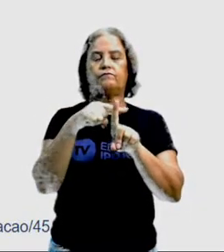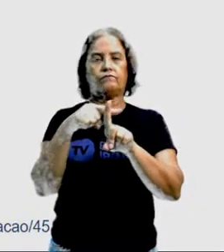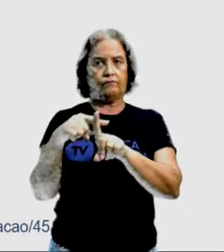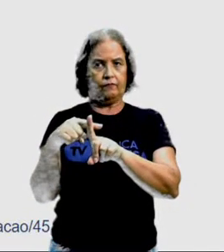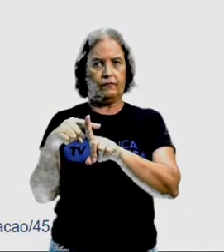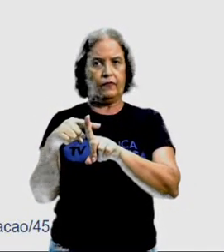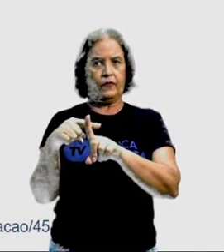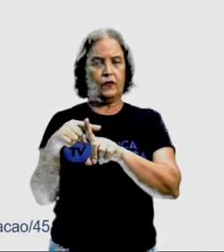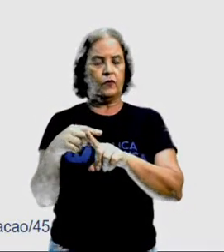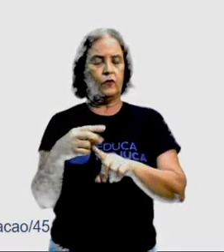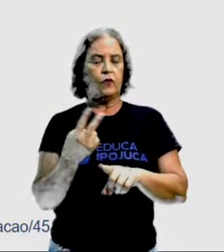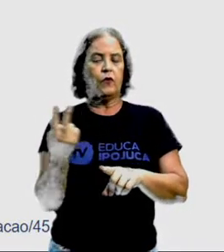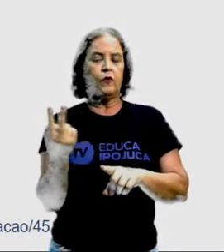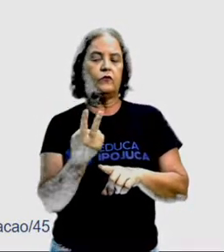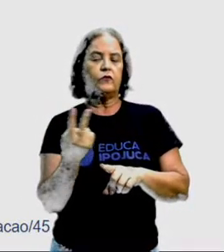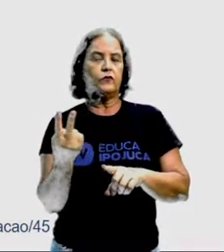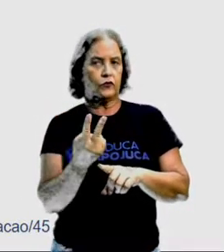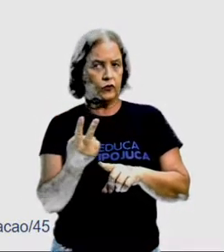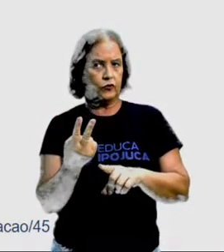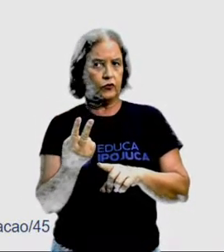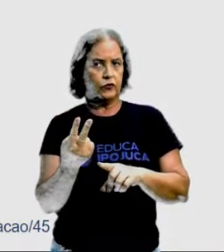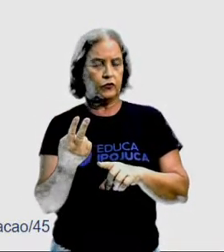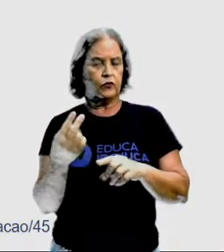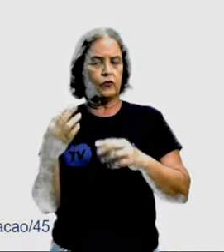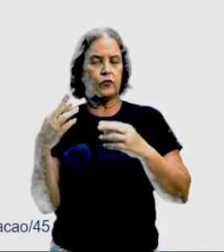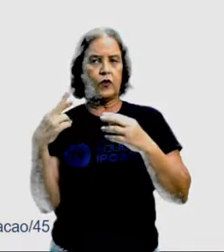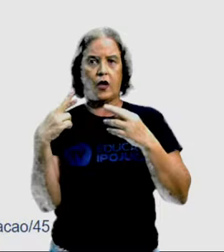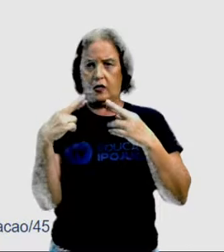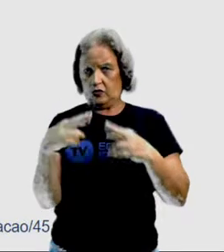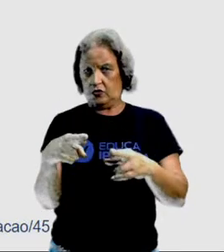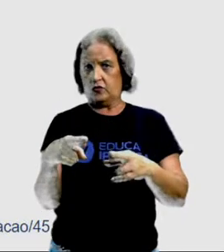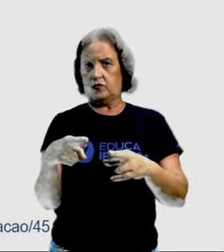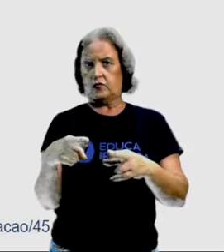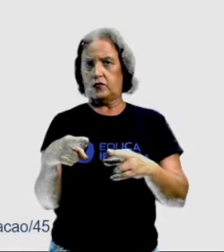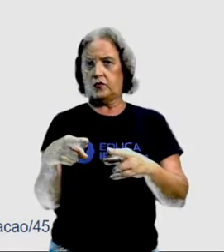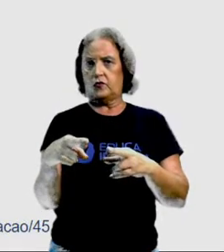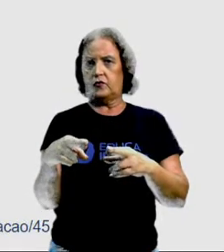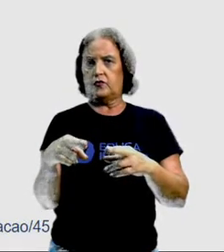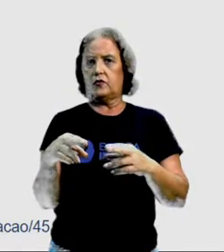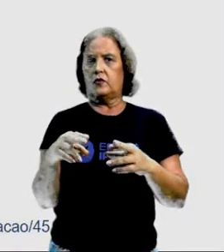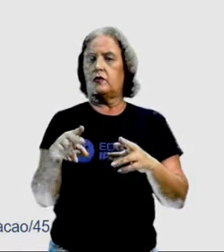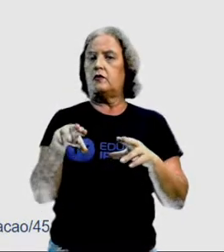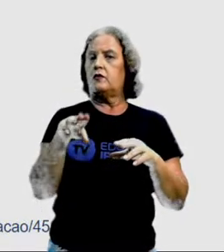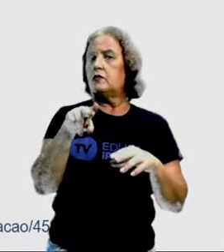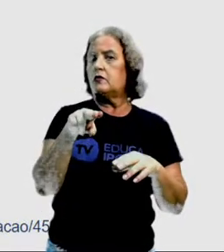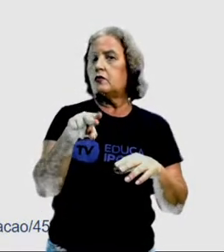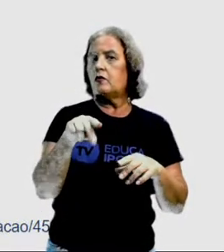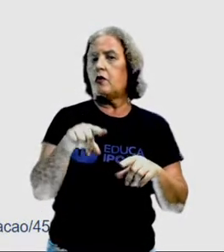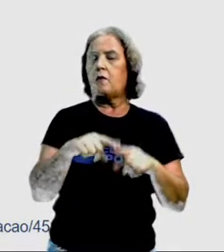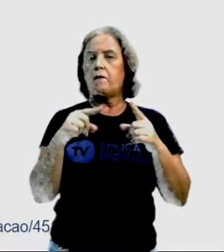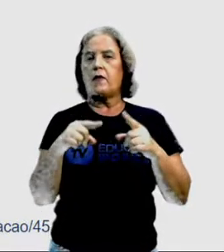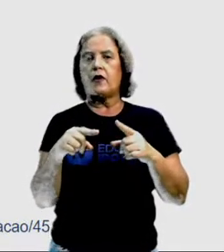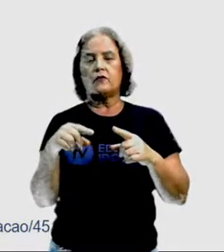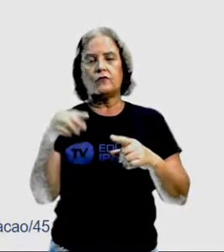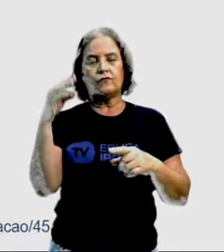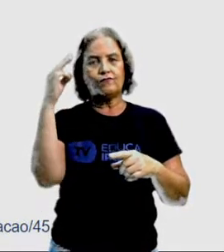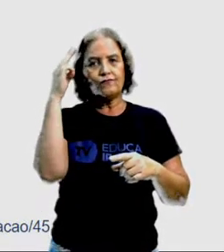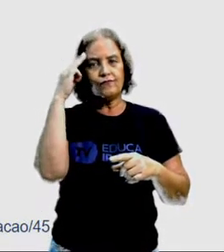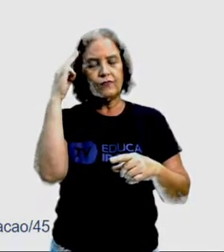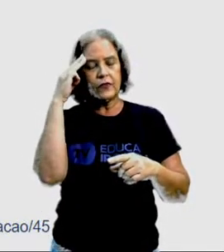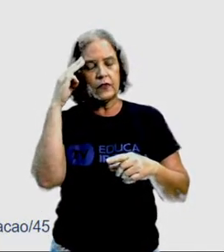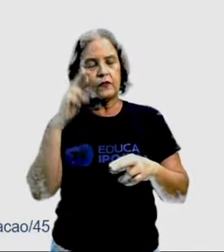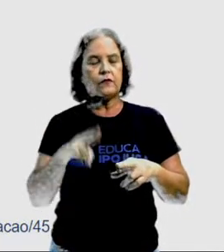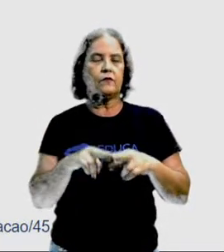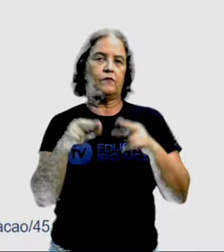os dois vão levar a uma conclusiva de um resultado, mas que a forma de raciocínio no processo de cálculo foram